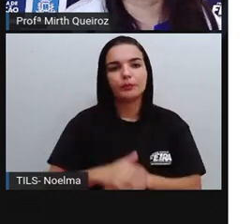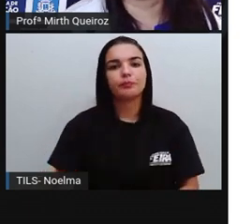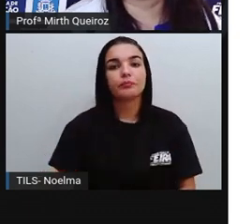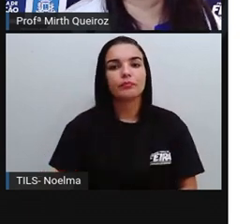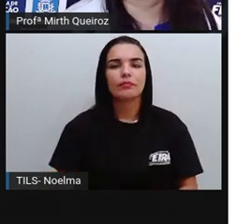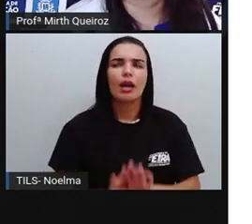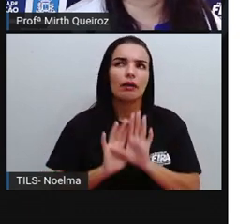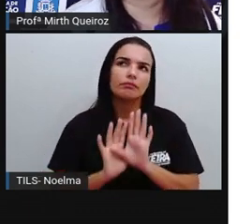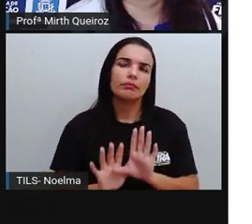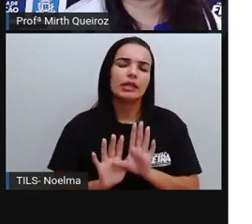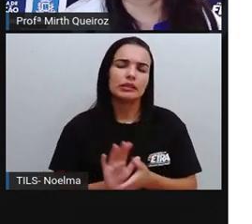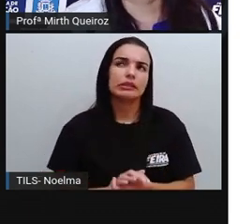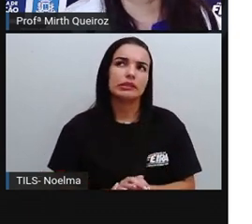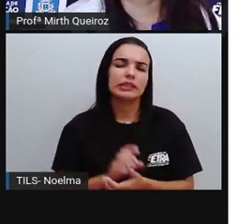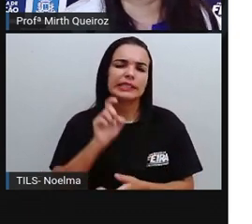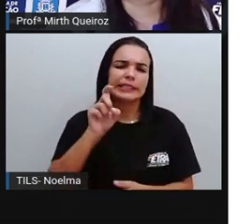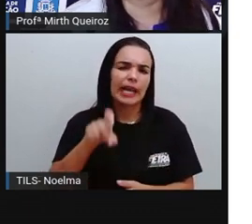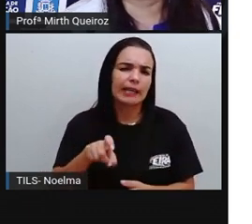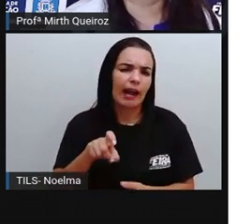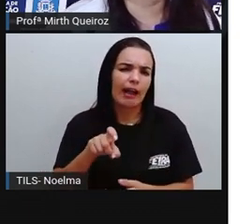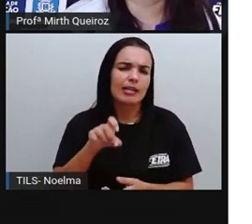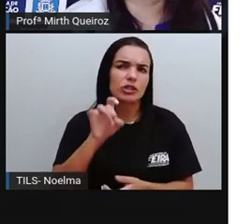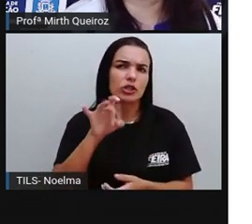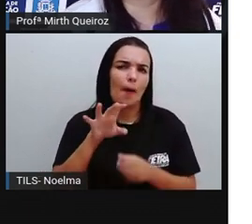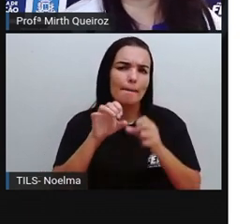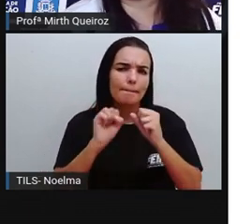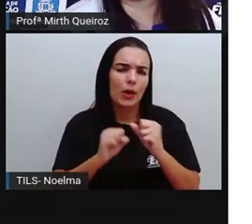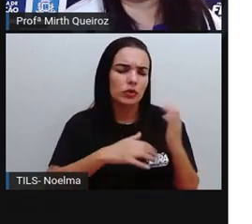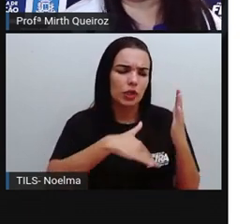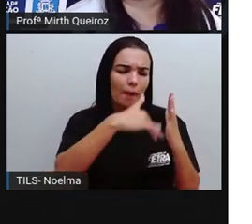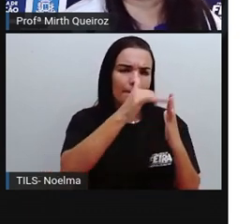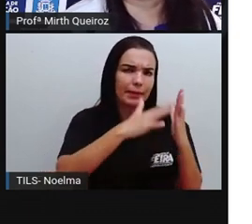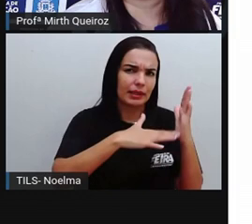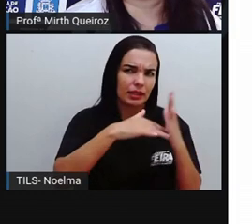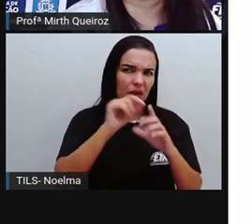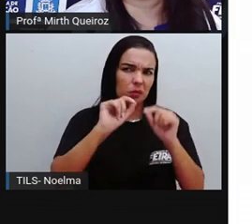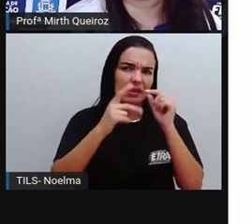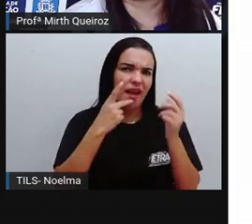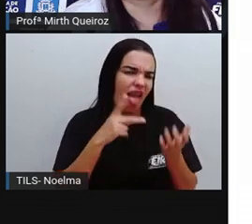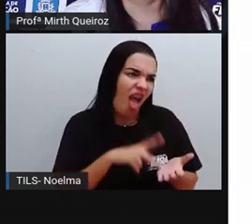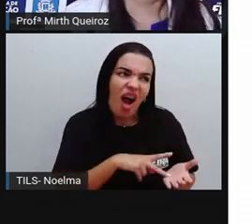Mas será que só se pode pintar o que é real?